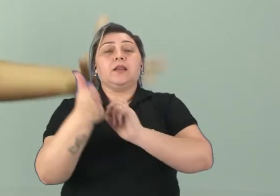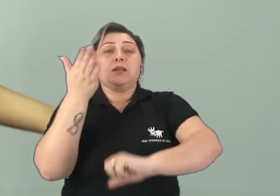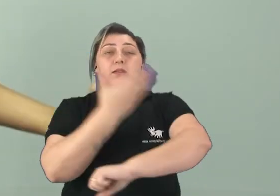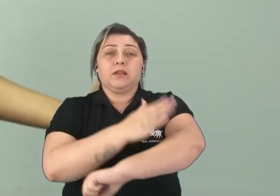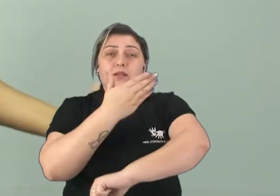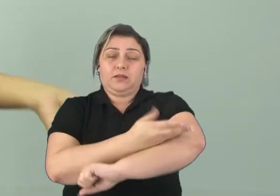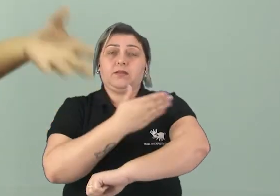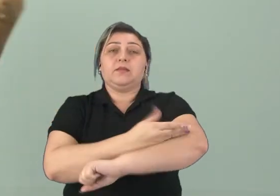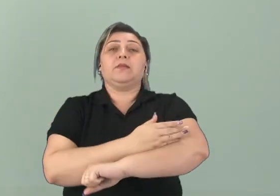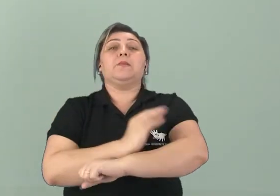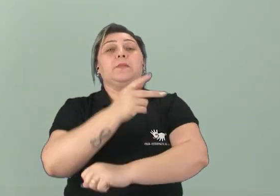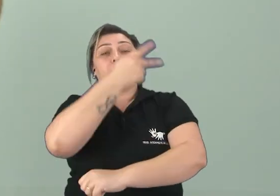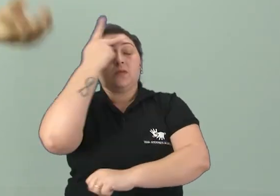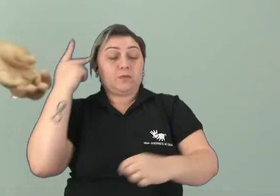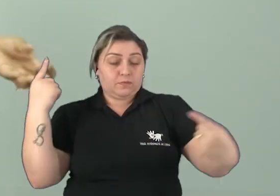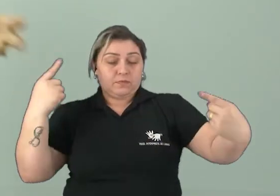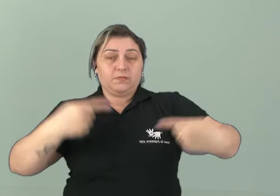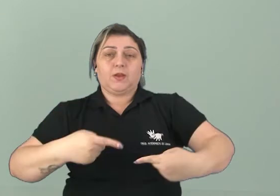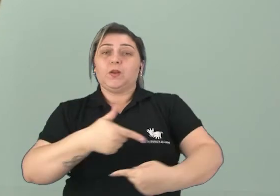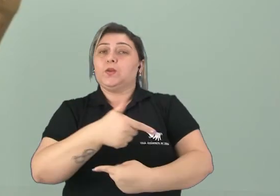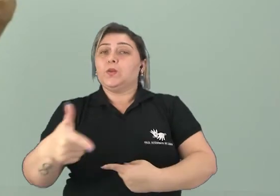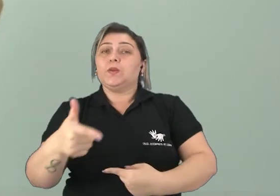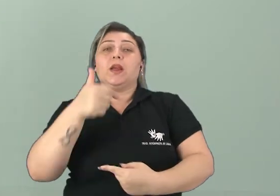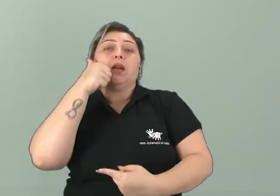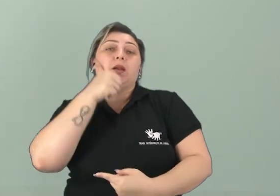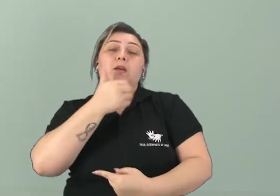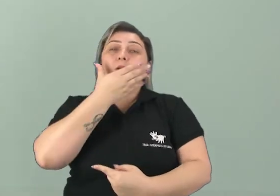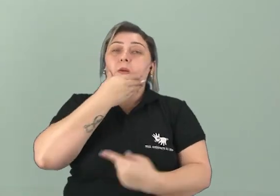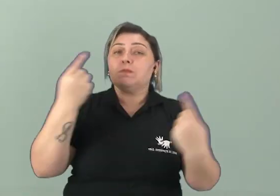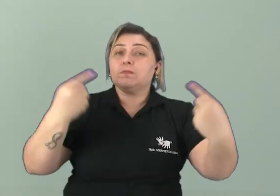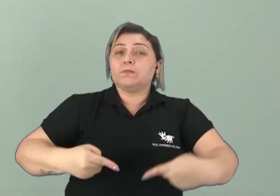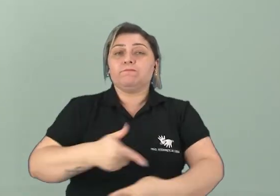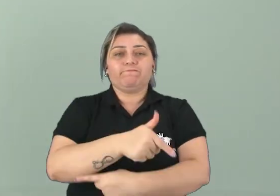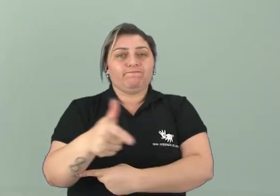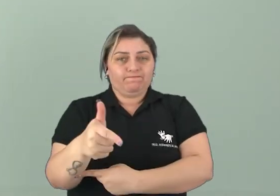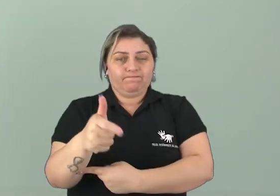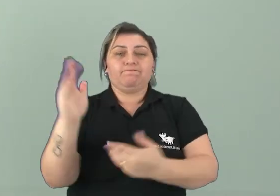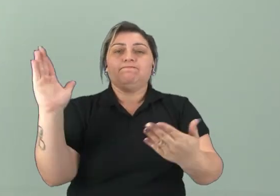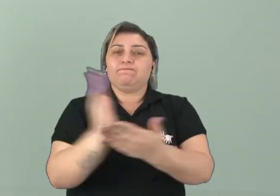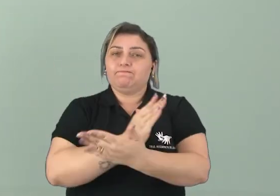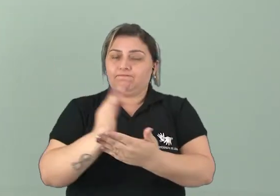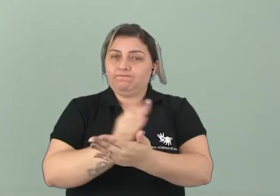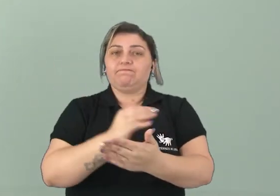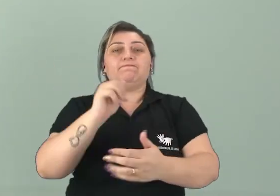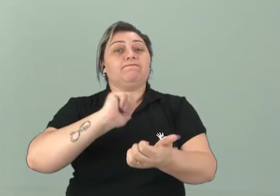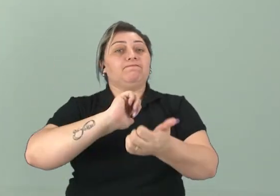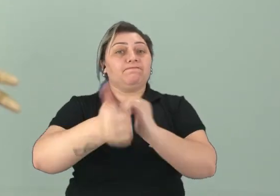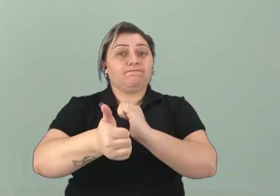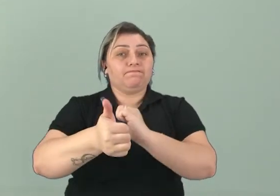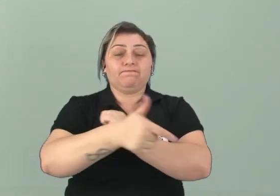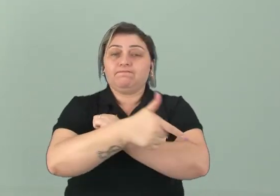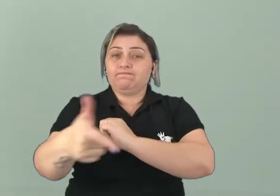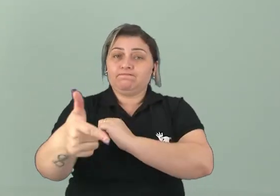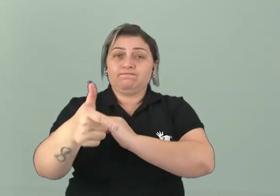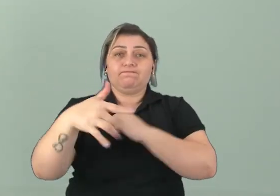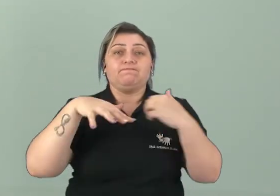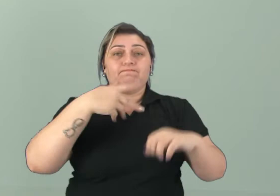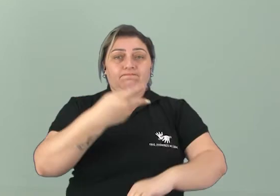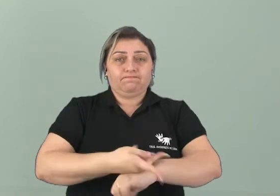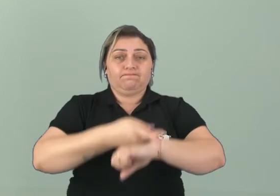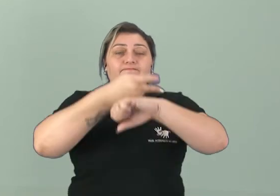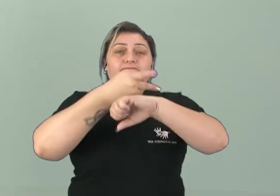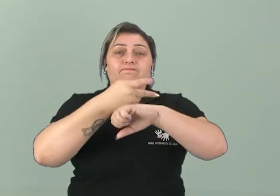ela compete, né? Não existe a competição entre masculino e feminino em alguma atividade, em alguma Copa ou